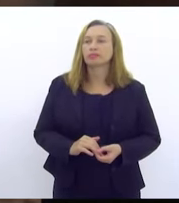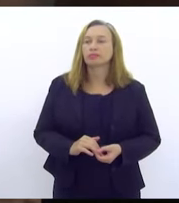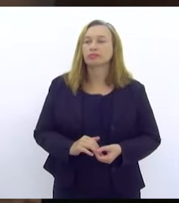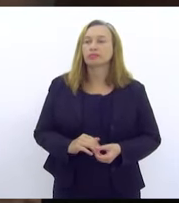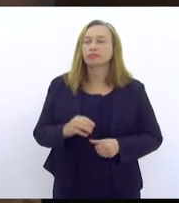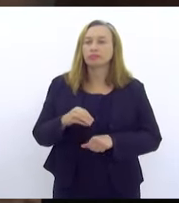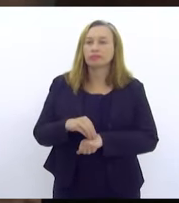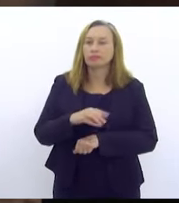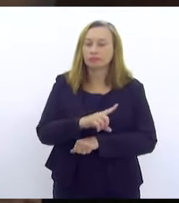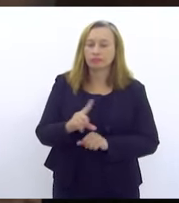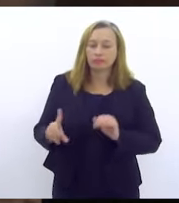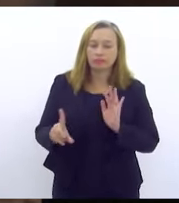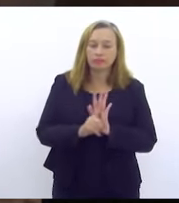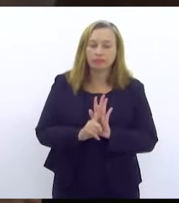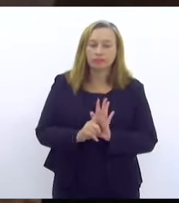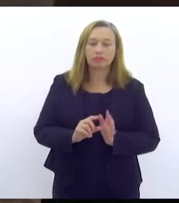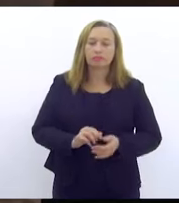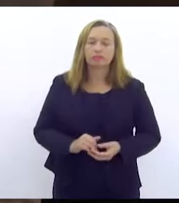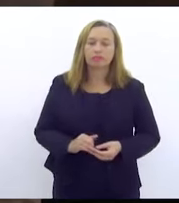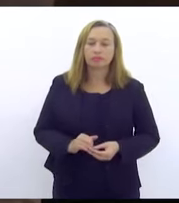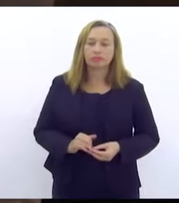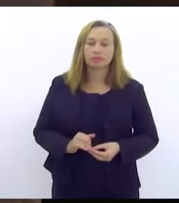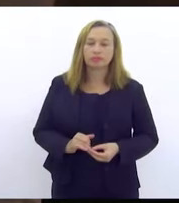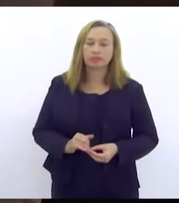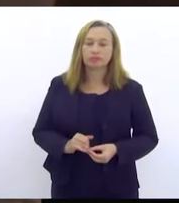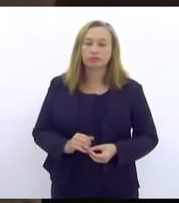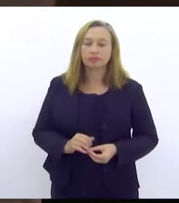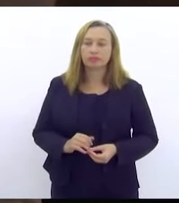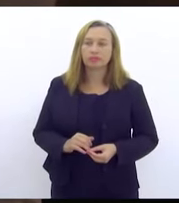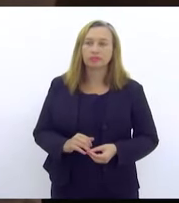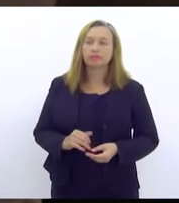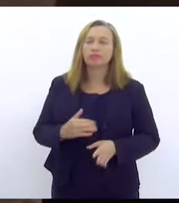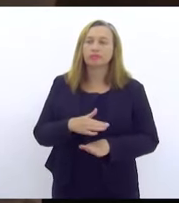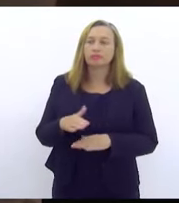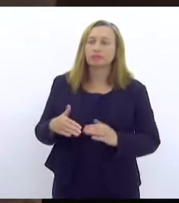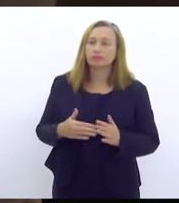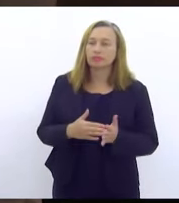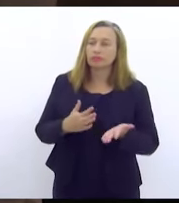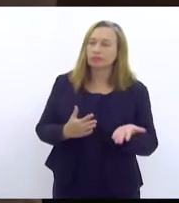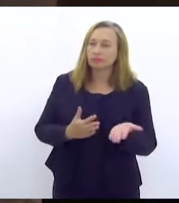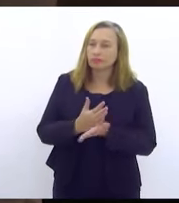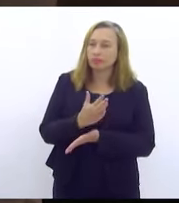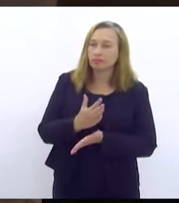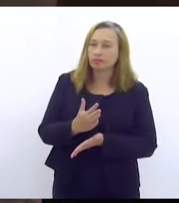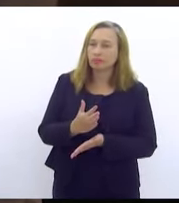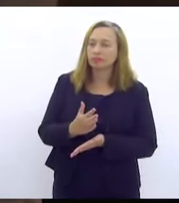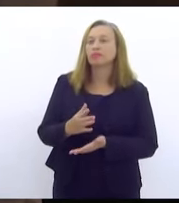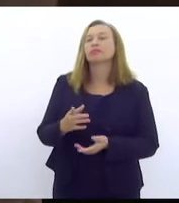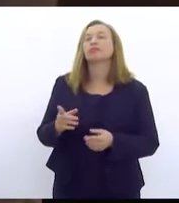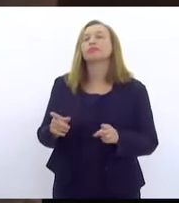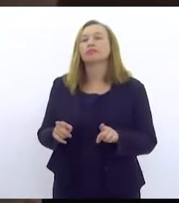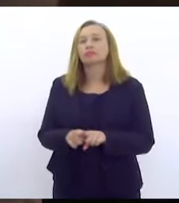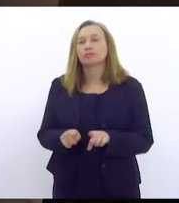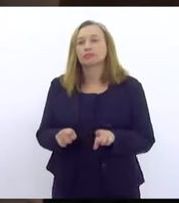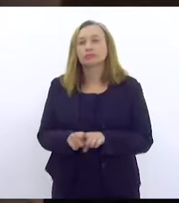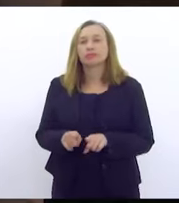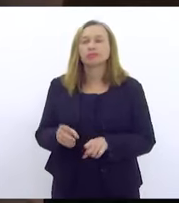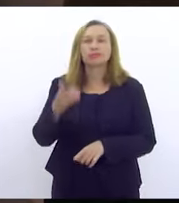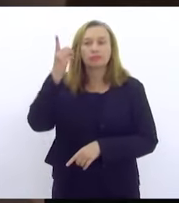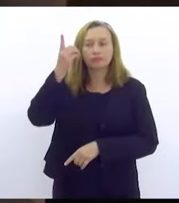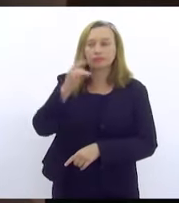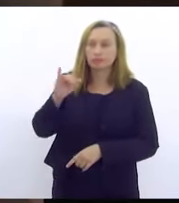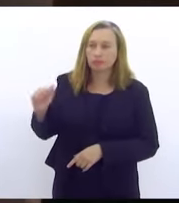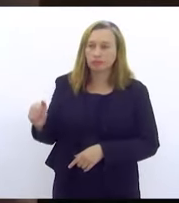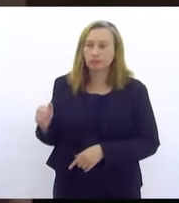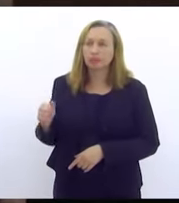pela indicação legislativa. Somos totalmente a favor, não só o deputado Anderson, assim como a deputada Índia Armelau, como